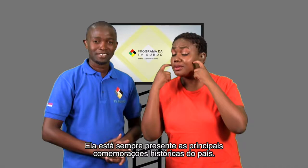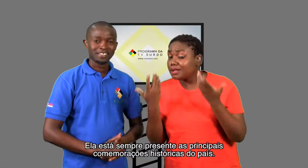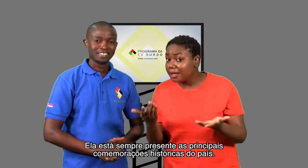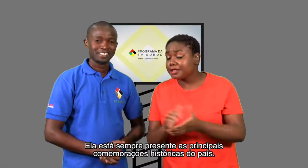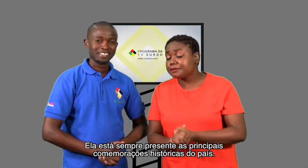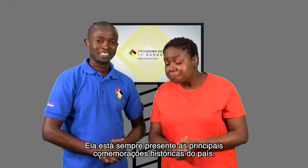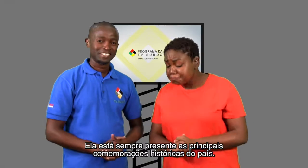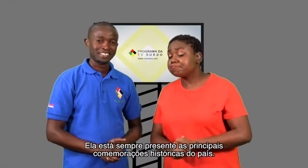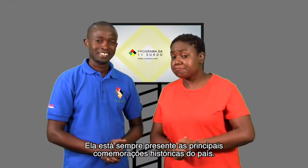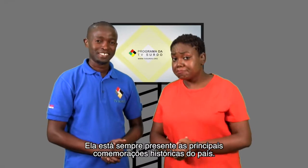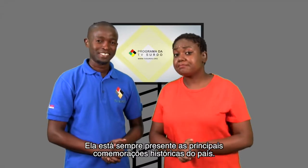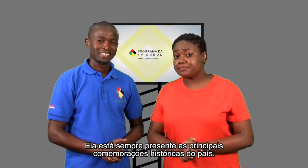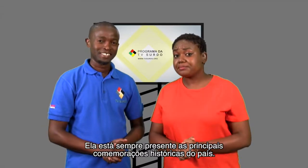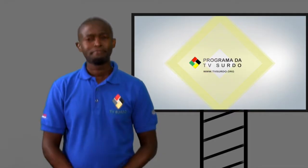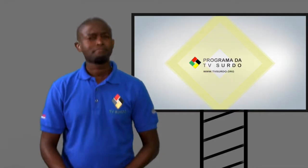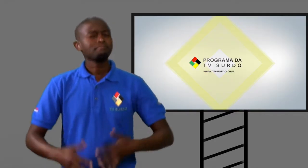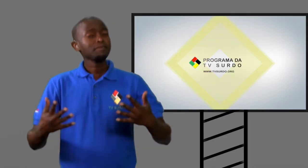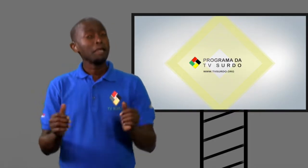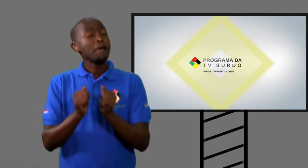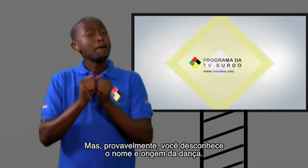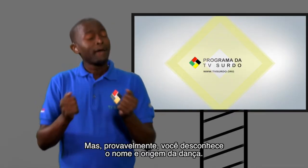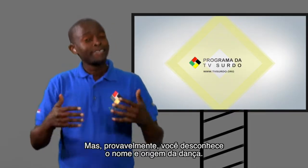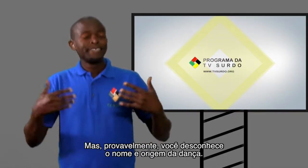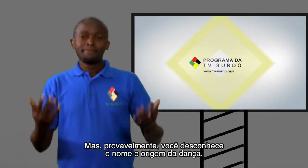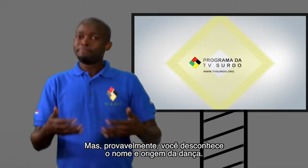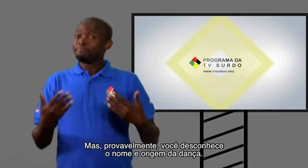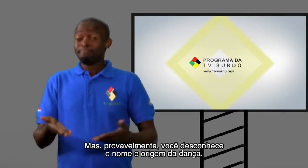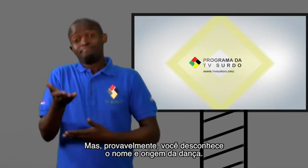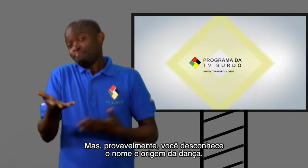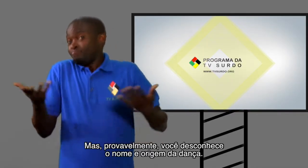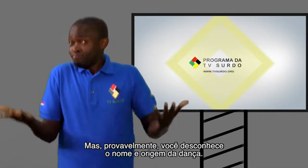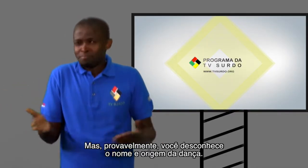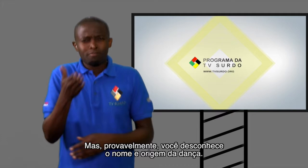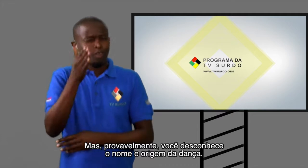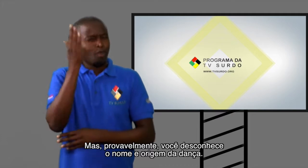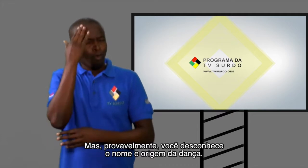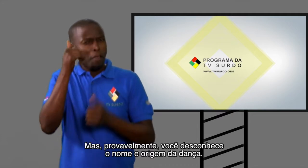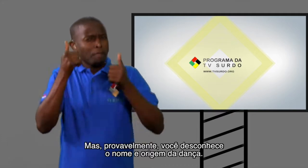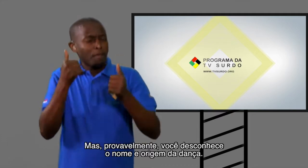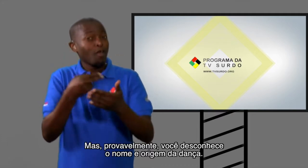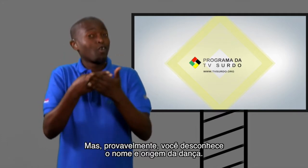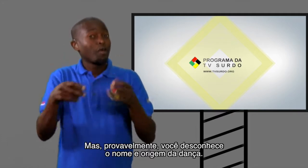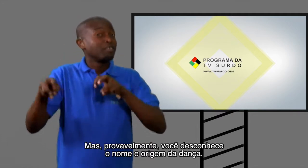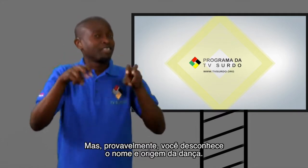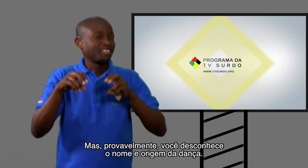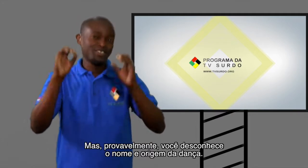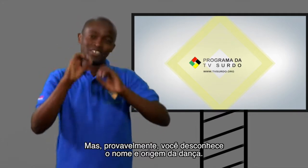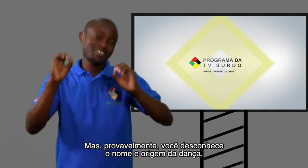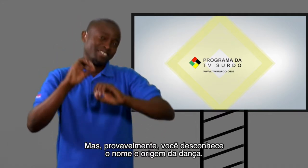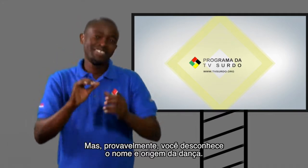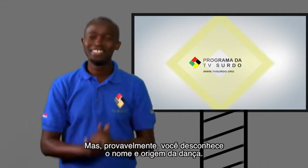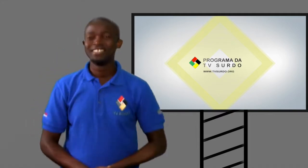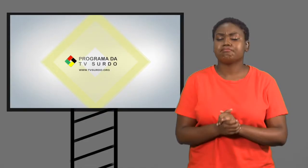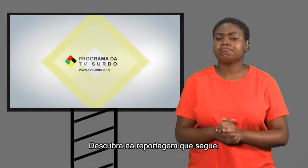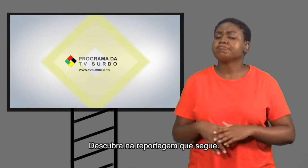principais comemorações históricas do país. Mas provavelmente você desconhece o nome e